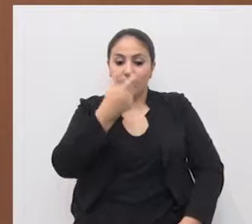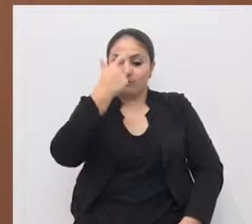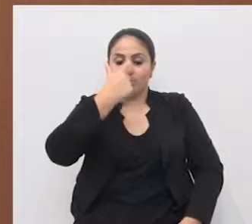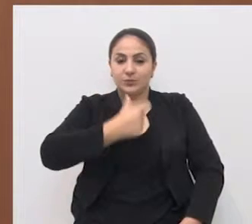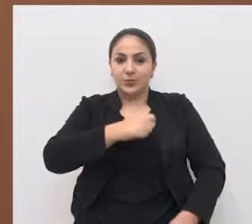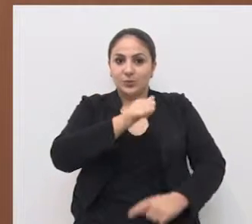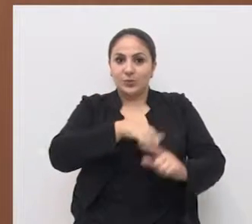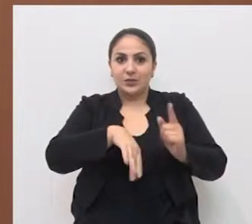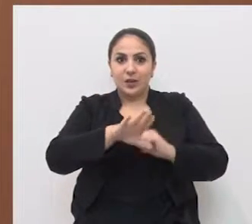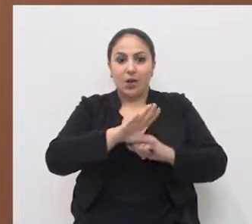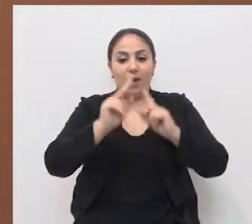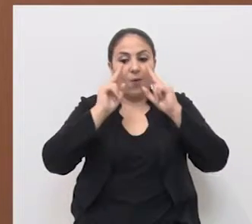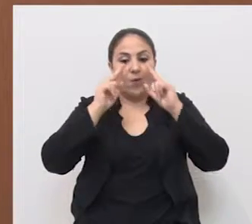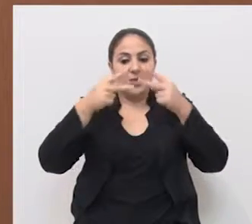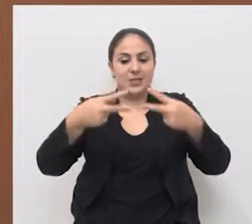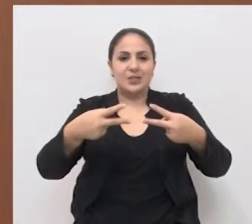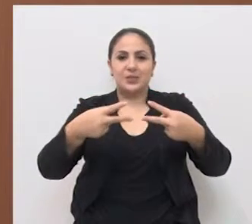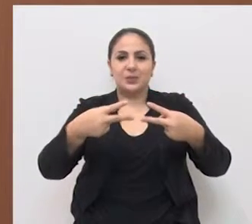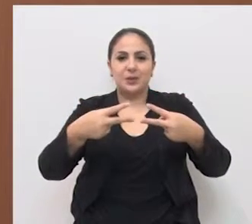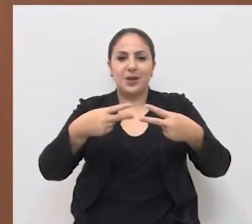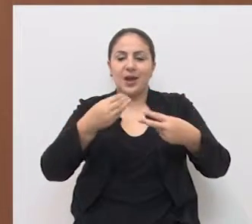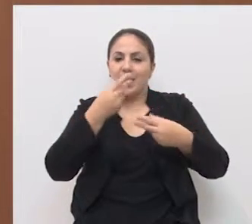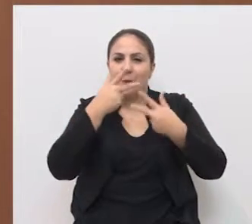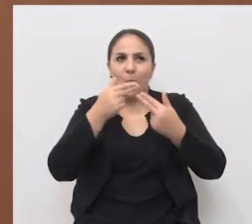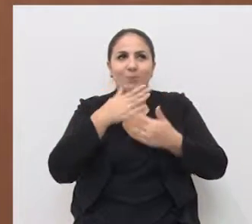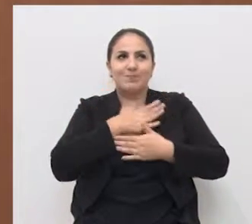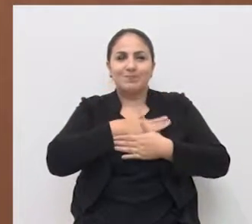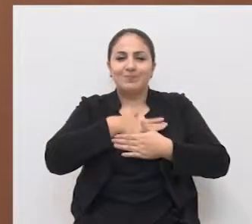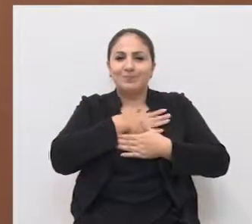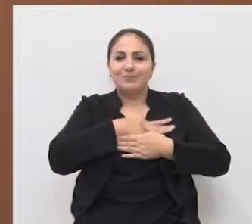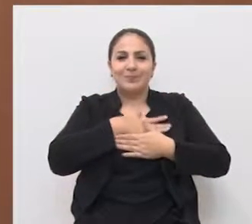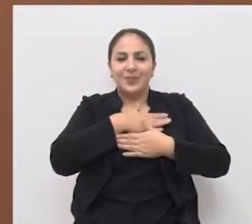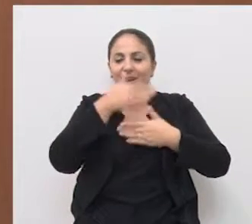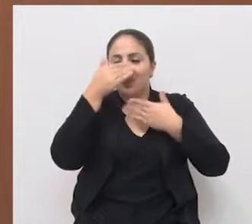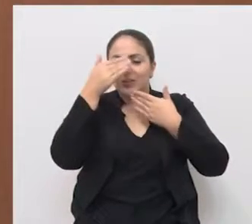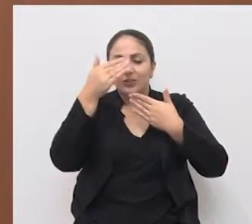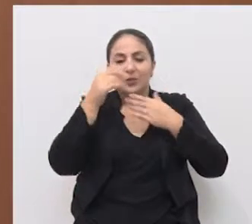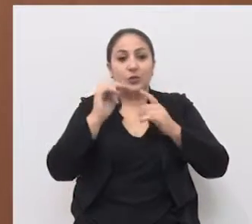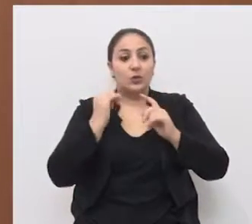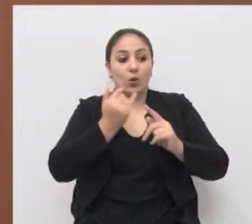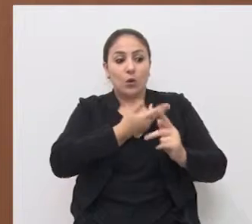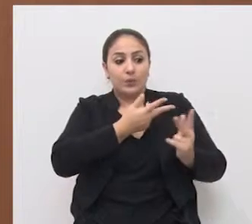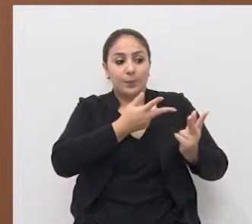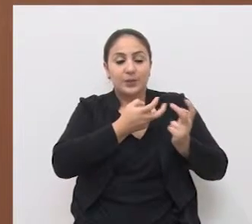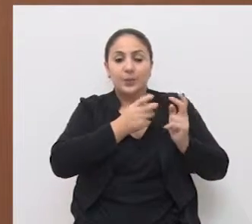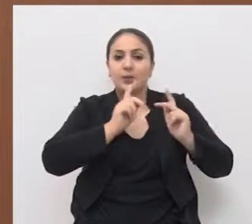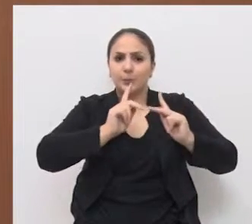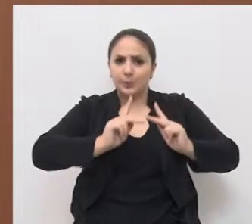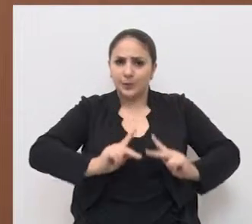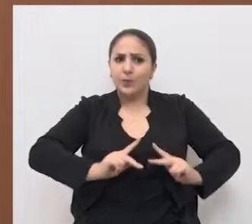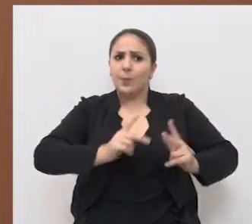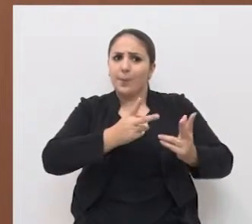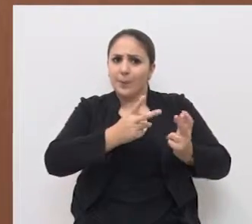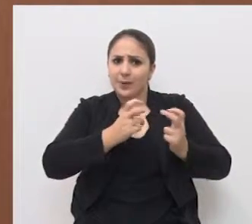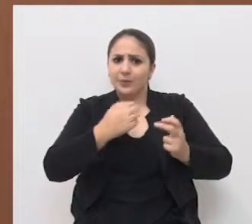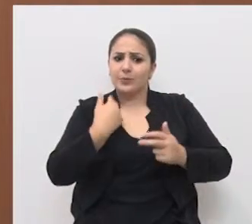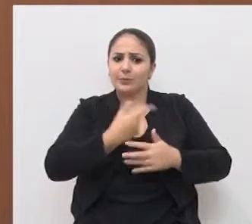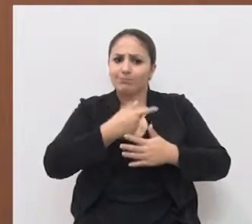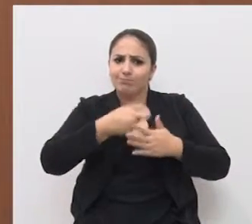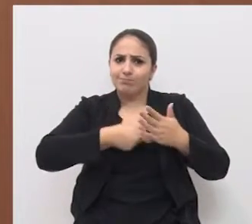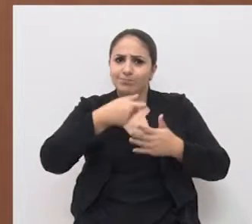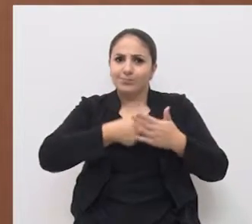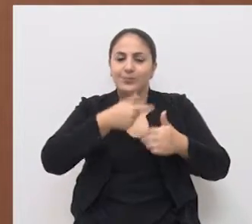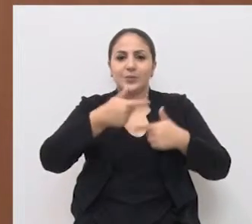reconhecido pelos outros. Essa é a sensação de profunda gratidão, da gente perceber que as pessoas notam, né,